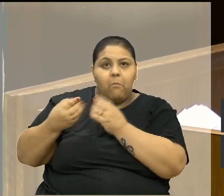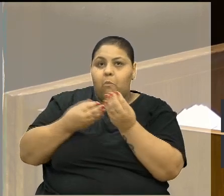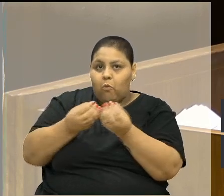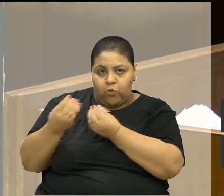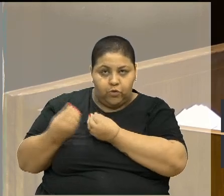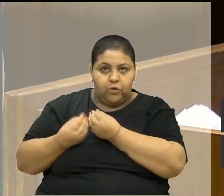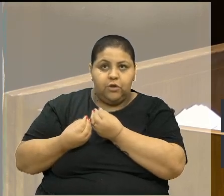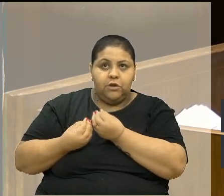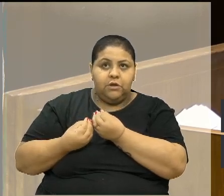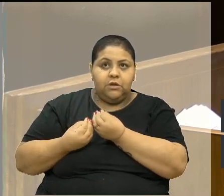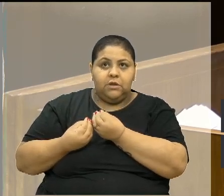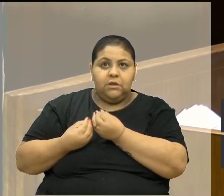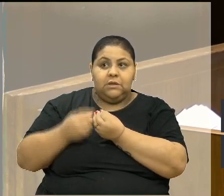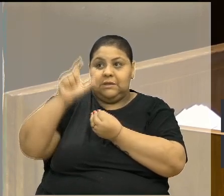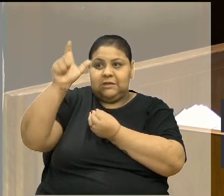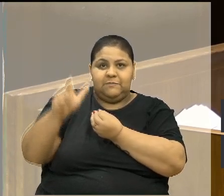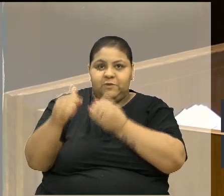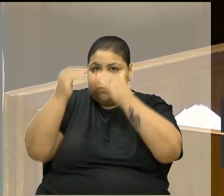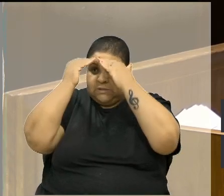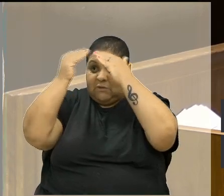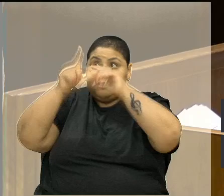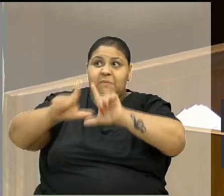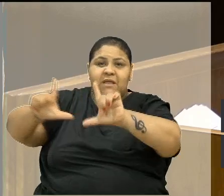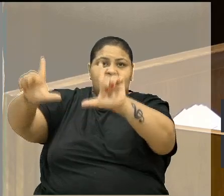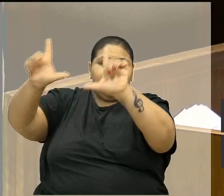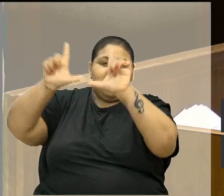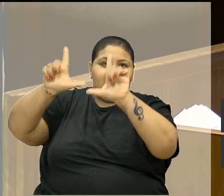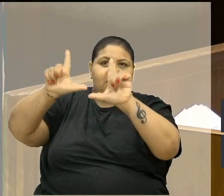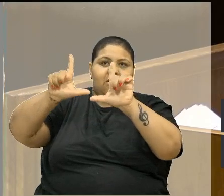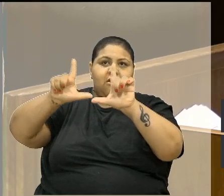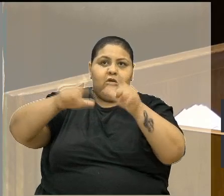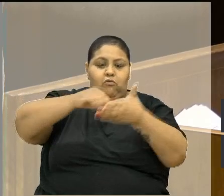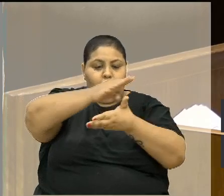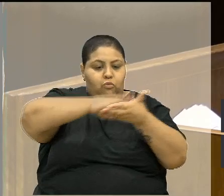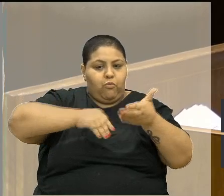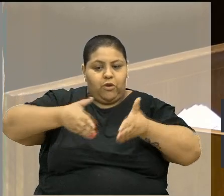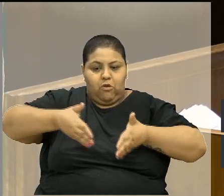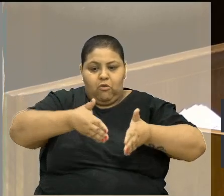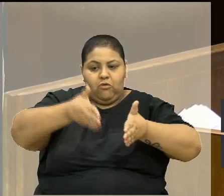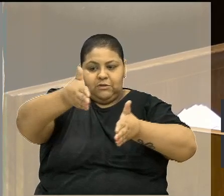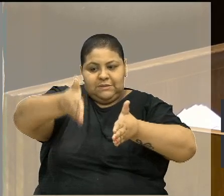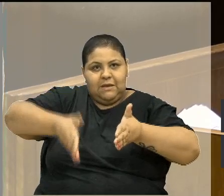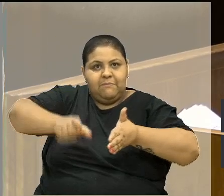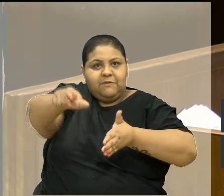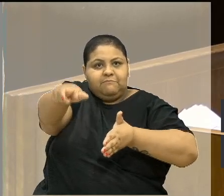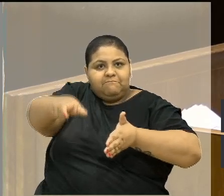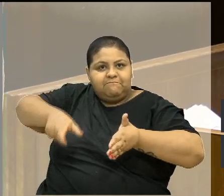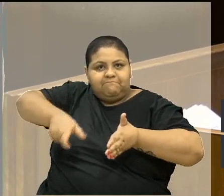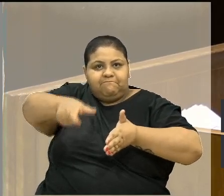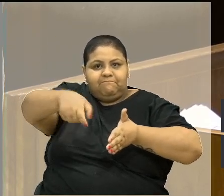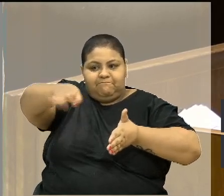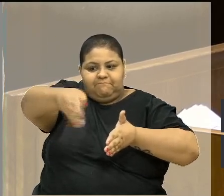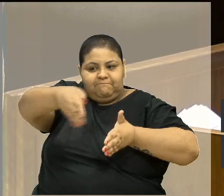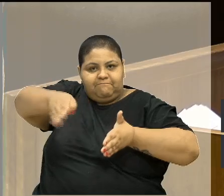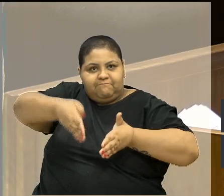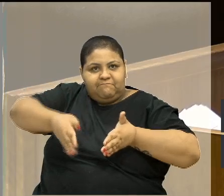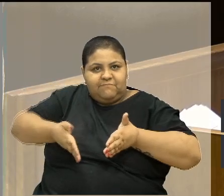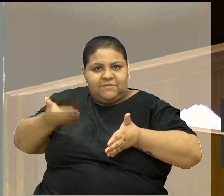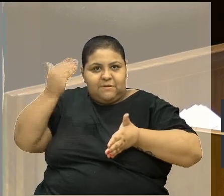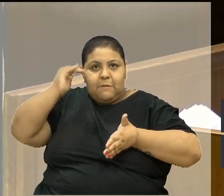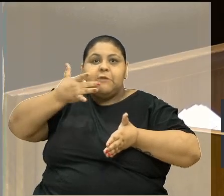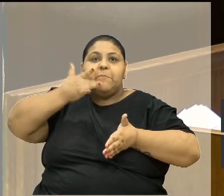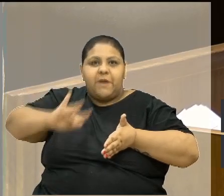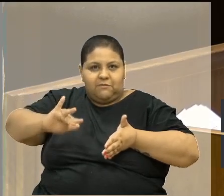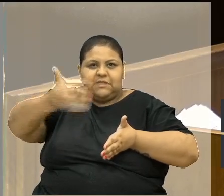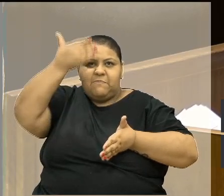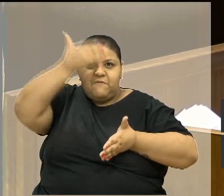de quem não respeita as placas e o cordão pintado na frente das escolas, principalmente para os micro, para as vans e para os ônibus,